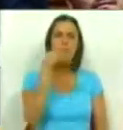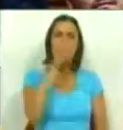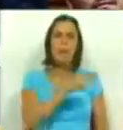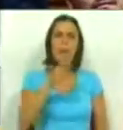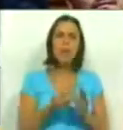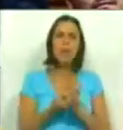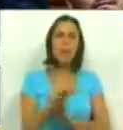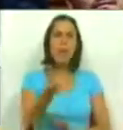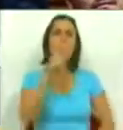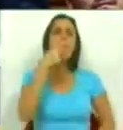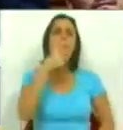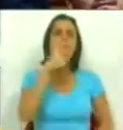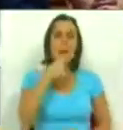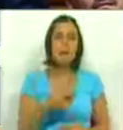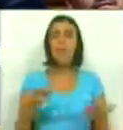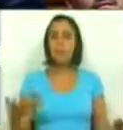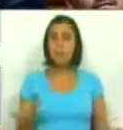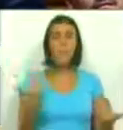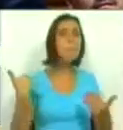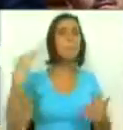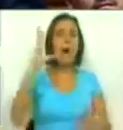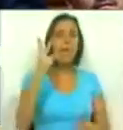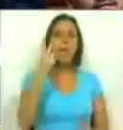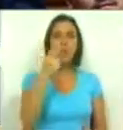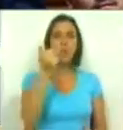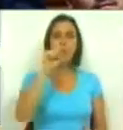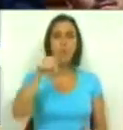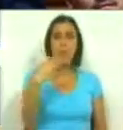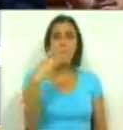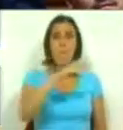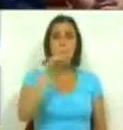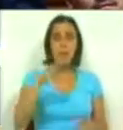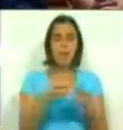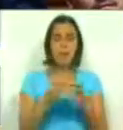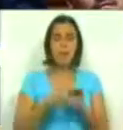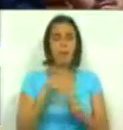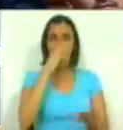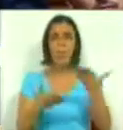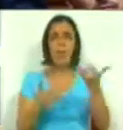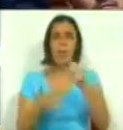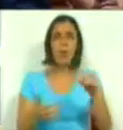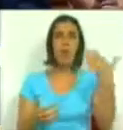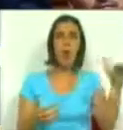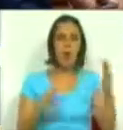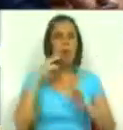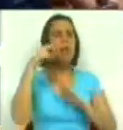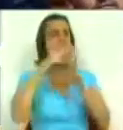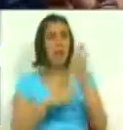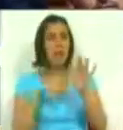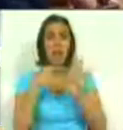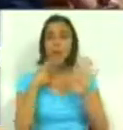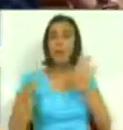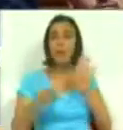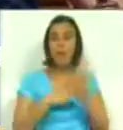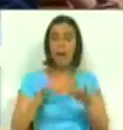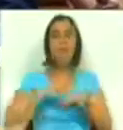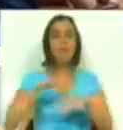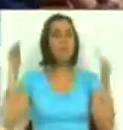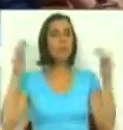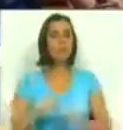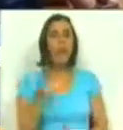milhões de embalagens de medicamentos, ou seja, mais 2,1 milhões de embalagens do que em 2011. Leram que esse facto se deve